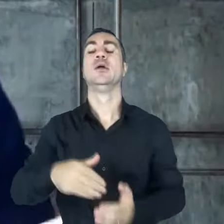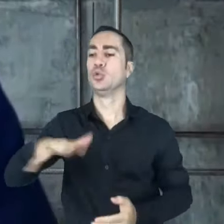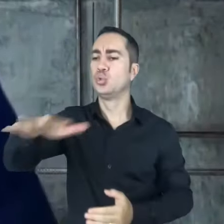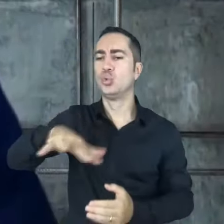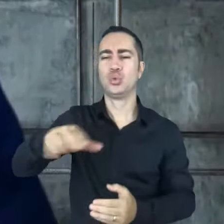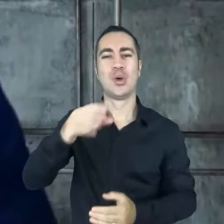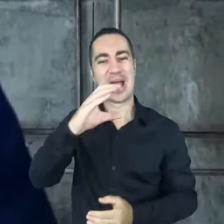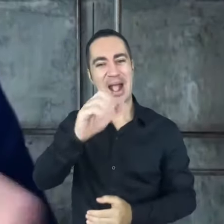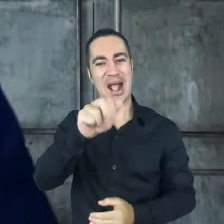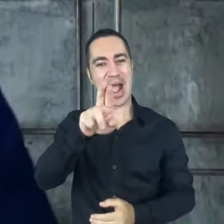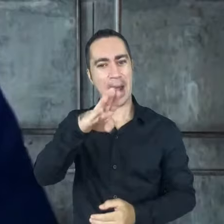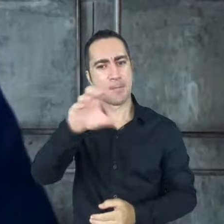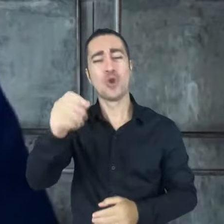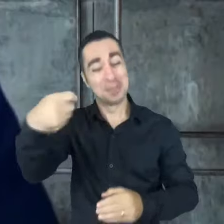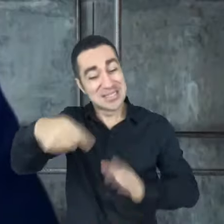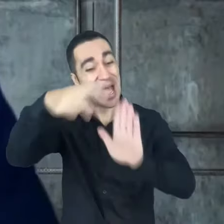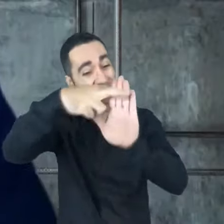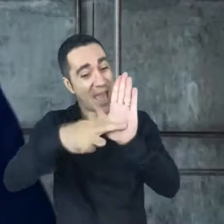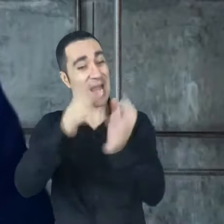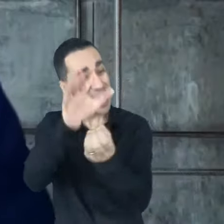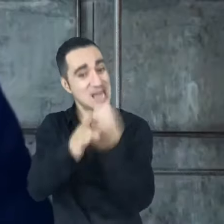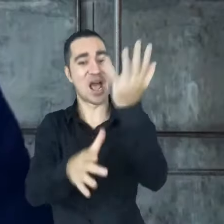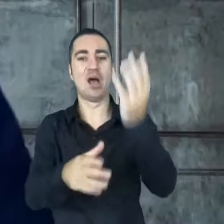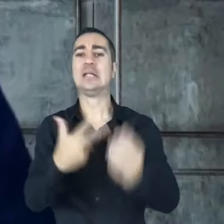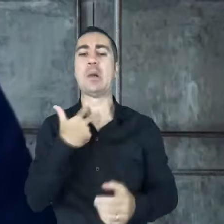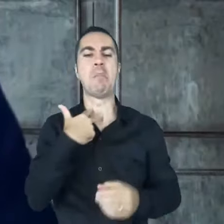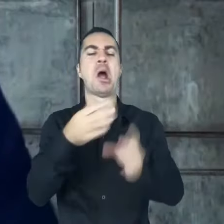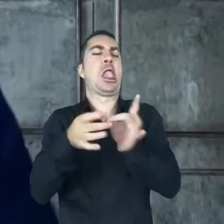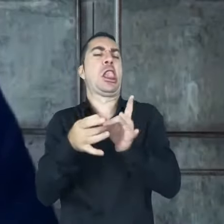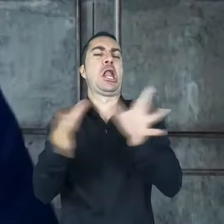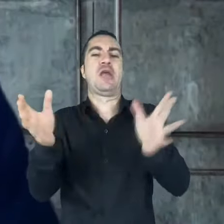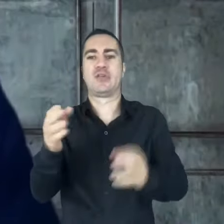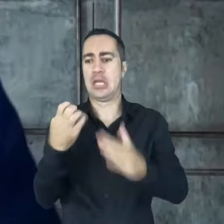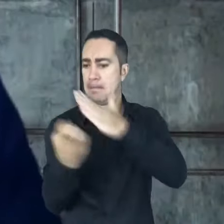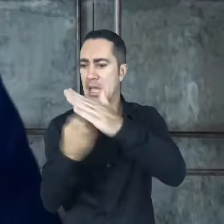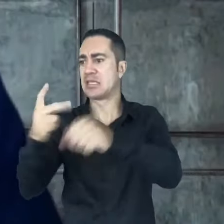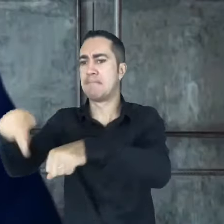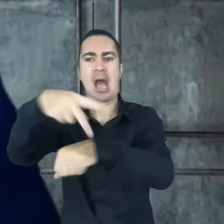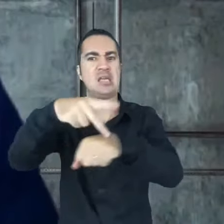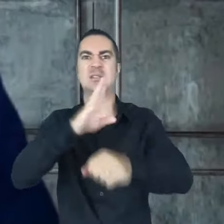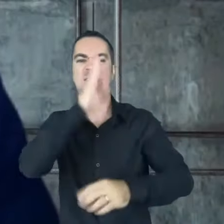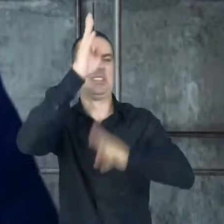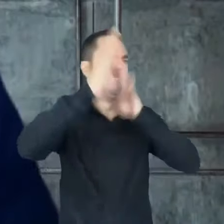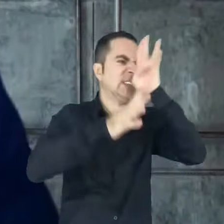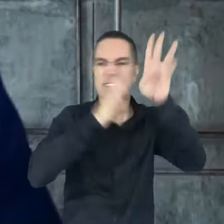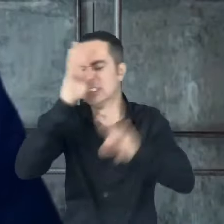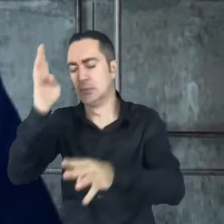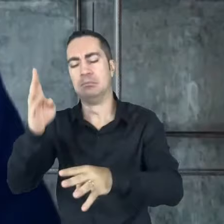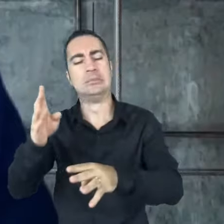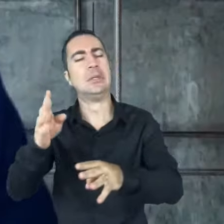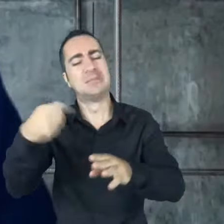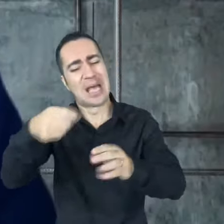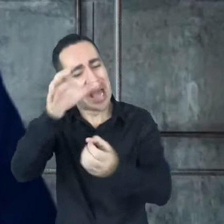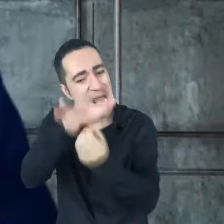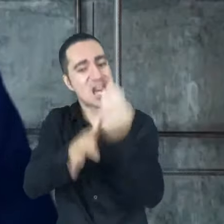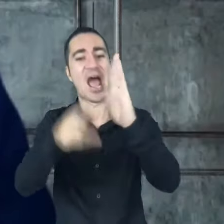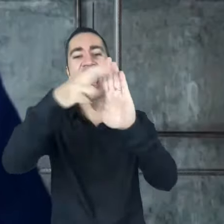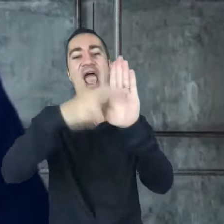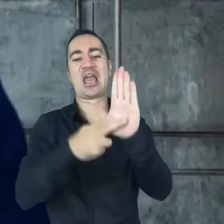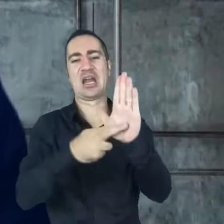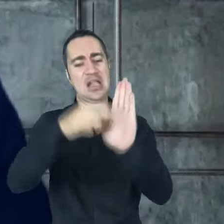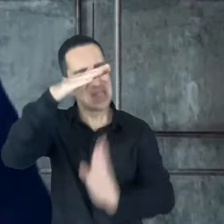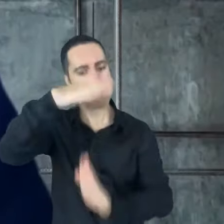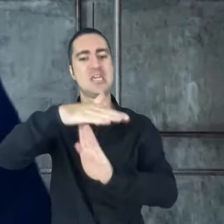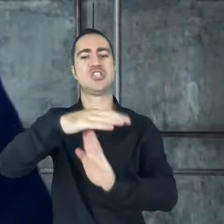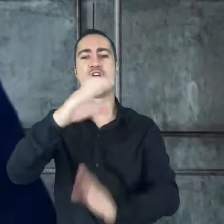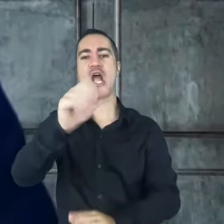regulado global, tá? E no âmbito do Acordo de Paris. Isso eu quero falar um pouco mais depois,